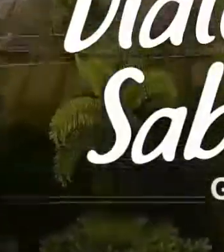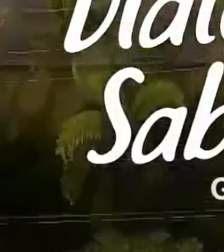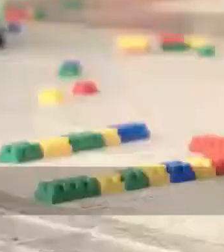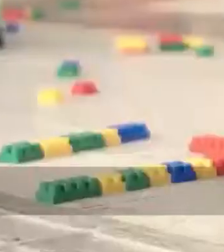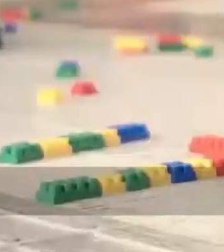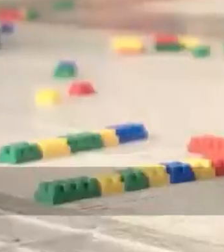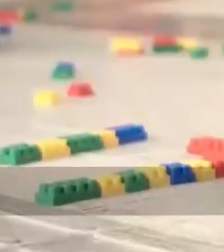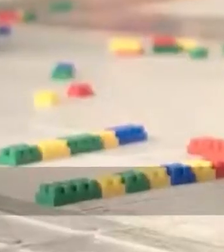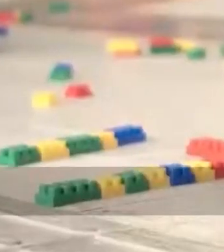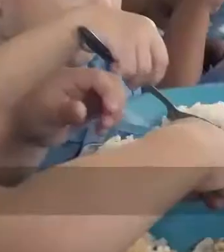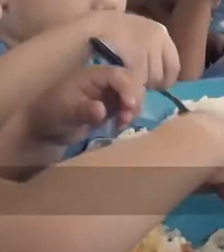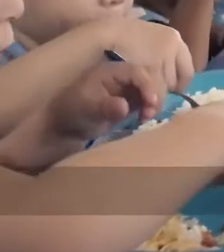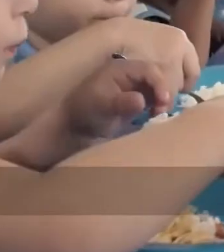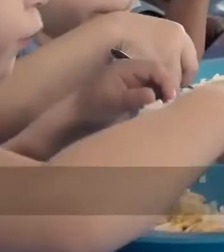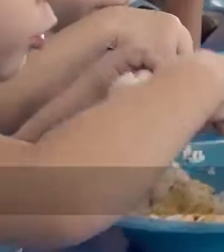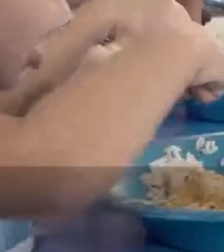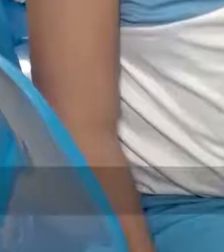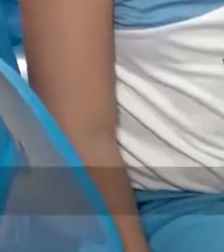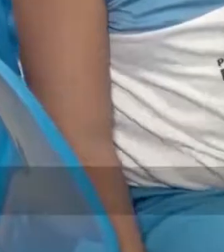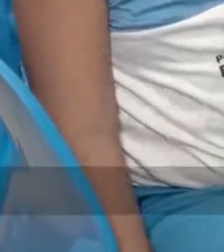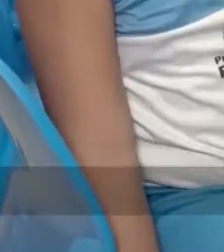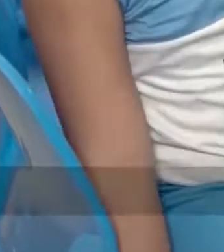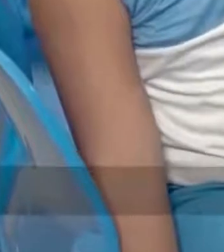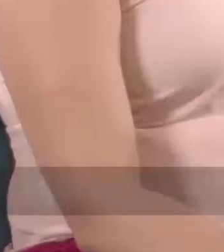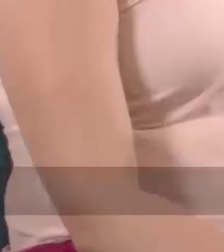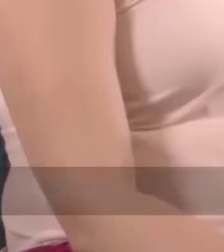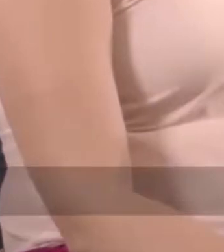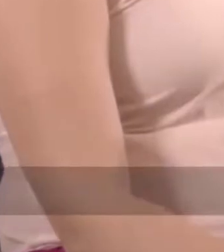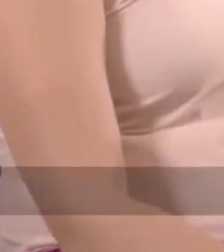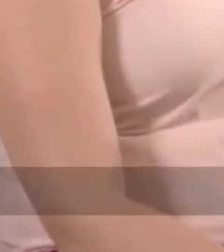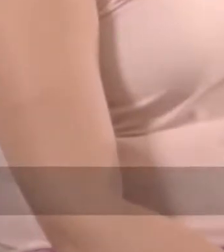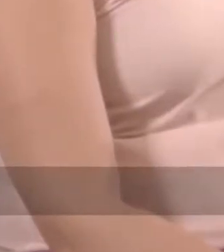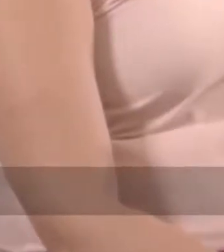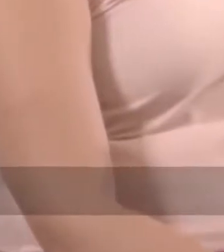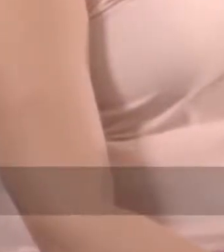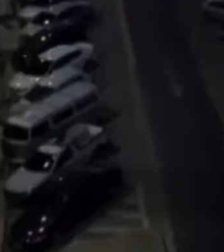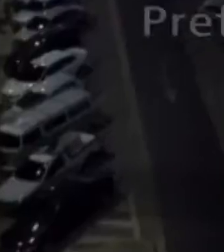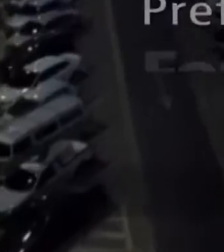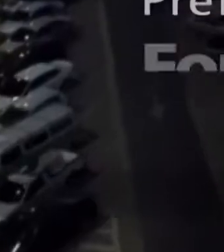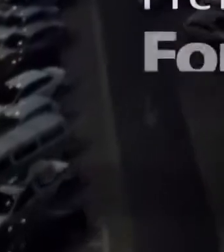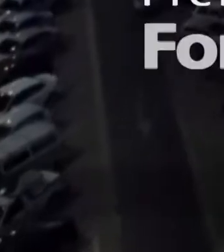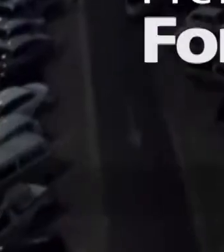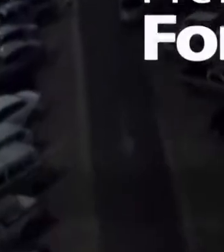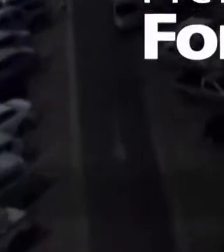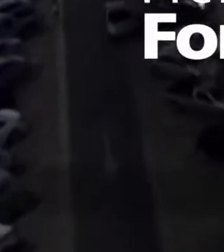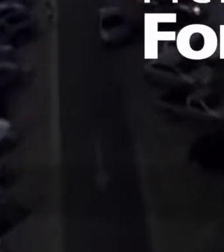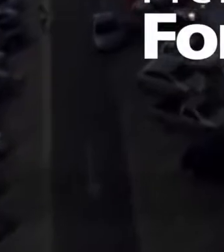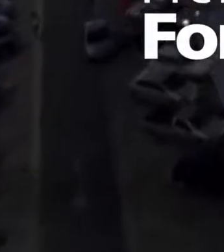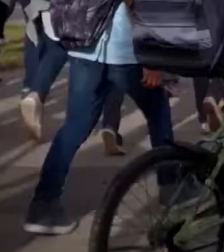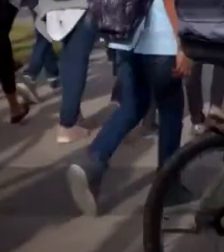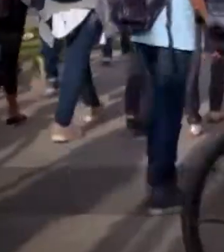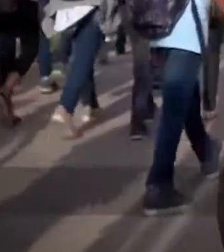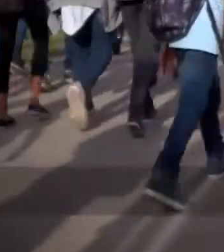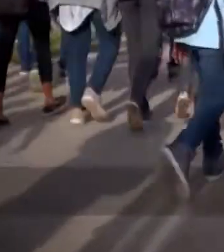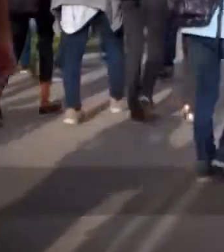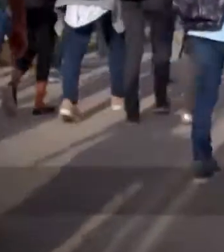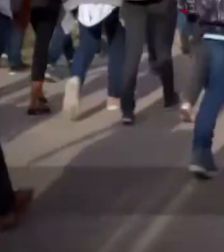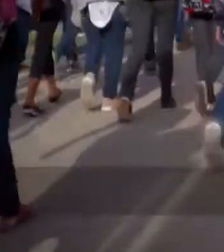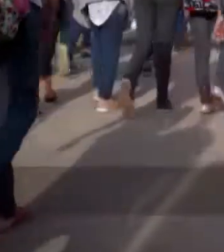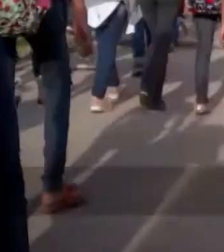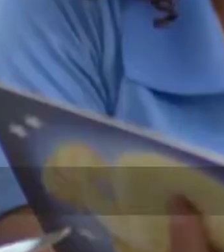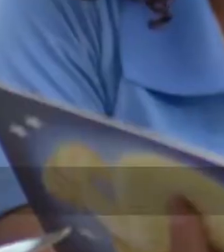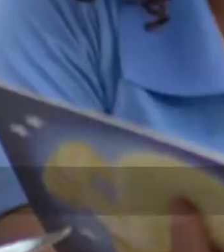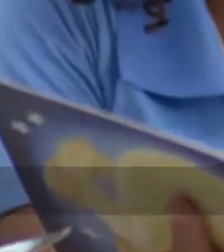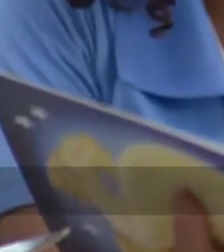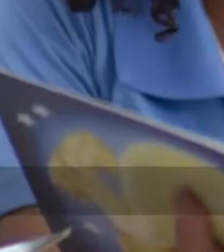crescer. Gente que transforma vidas. Prefeitura e você. Parabéns, Fortaleza. Investir